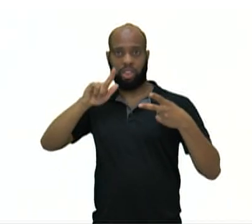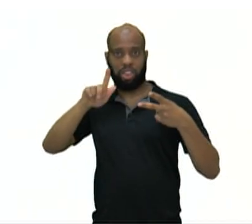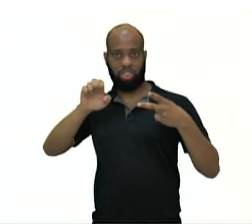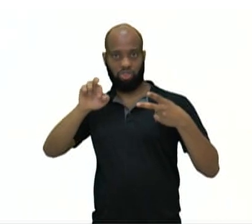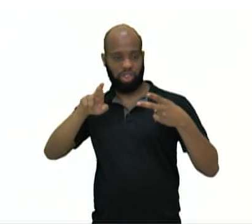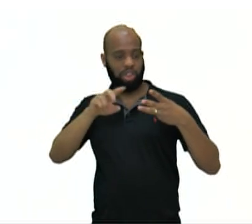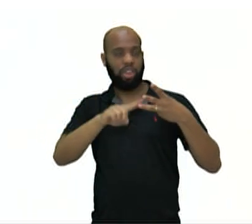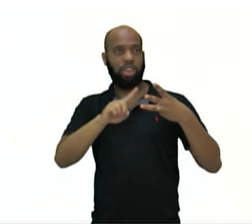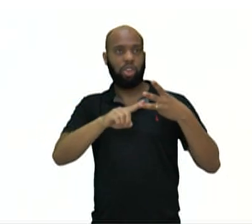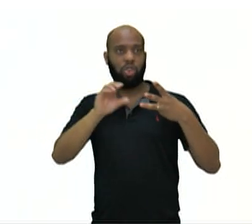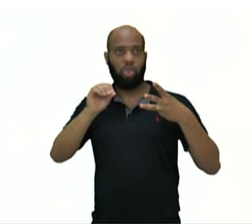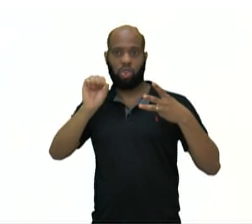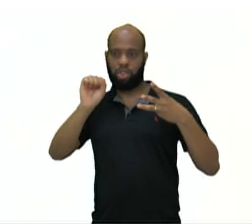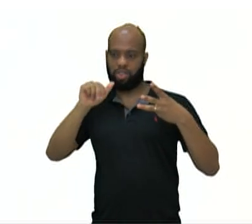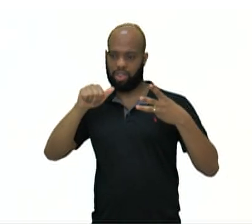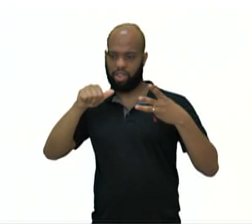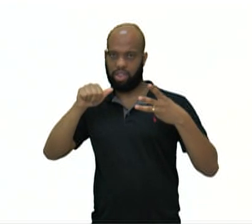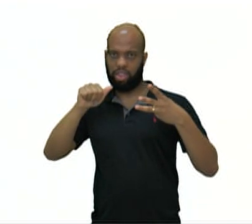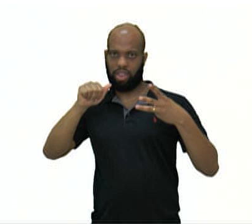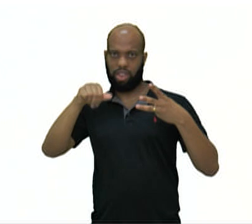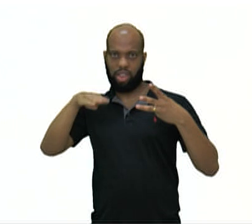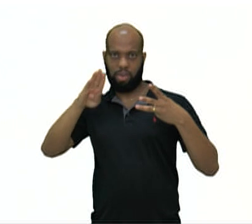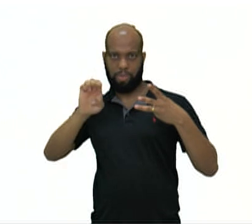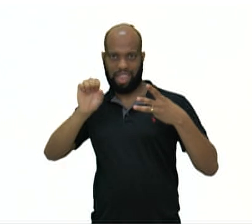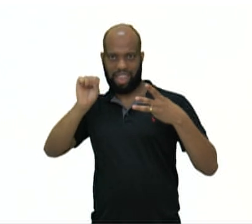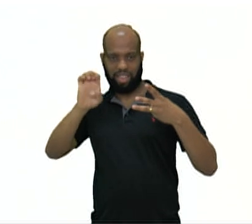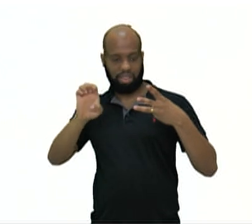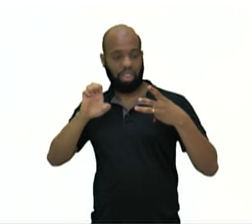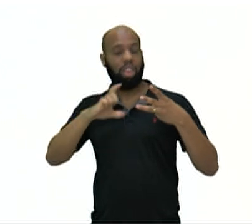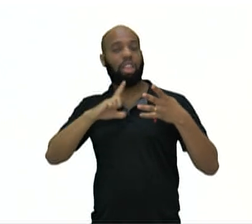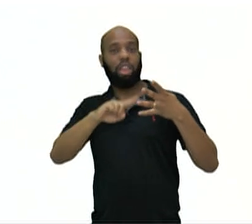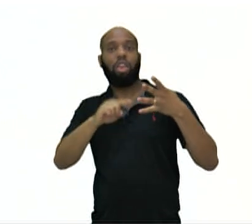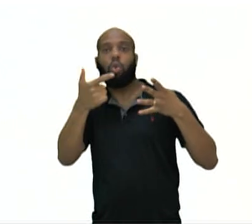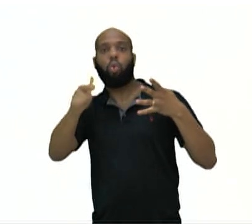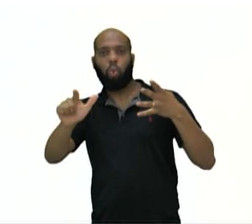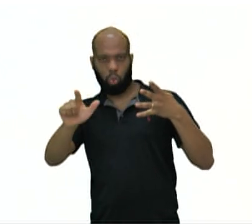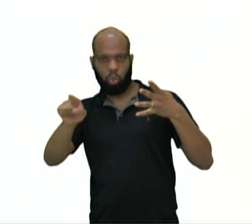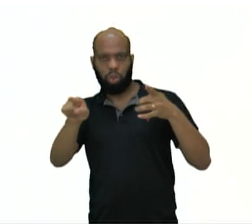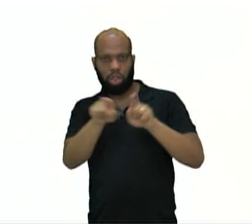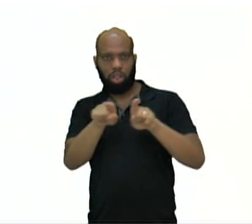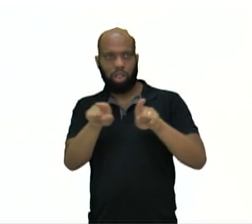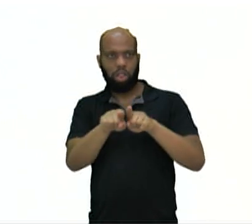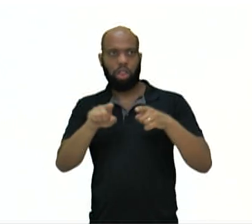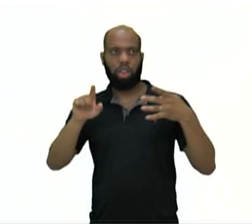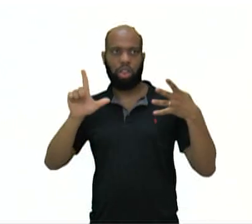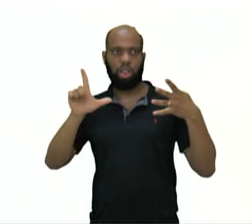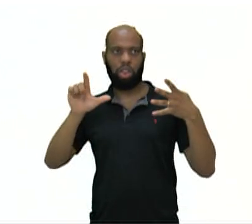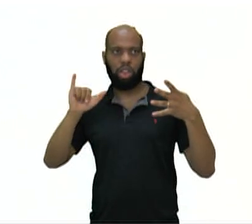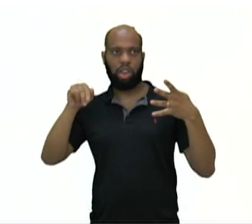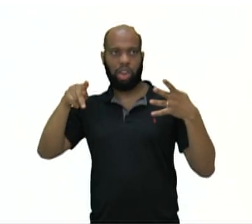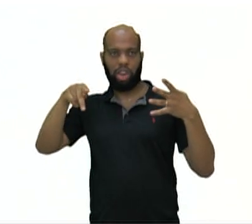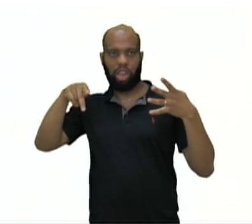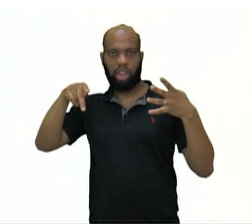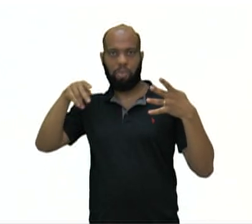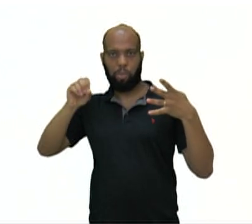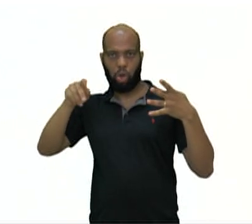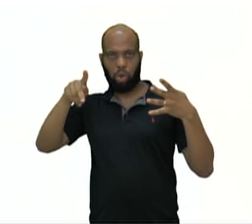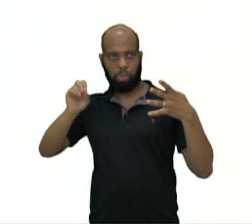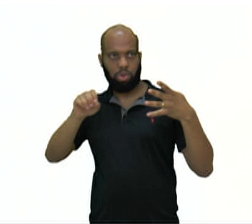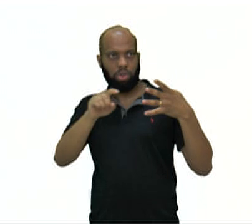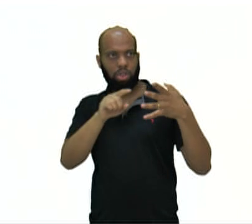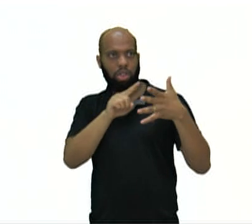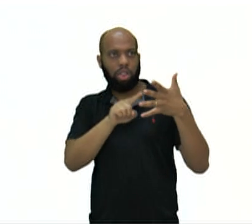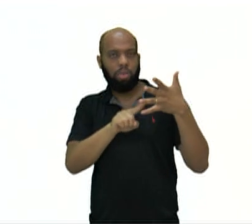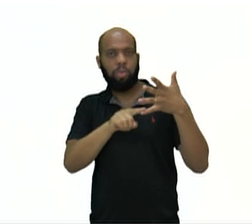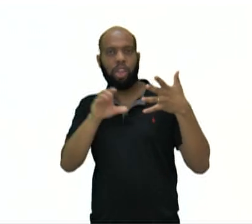o Zambeze, aqui assim nós temos um outro rio aqui, ó, que é quase como um afluente, o Zambeze é o Limpopo. Nós temos o Rio